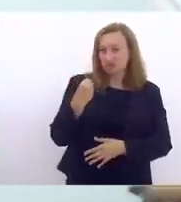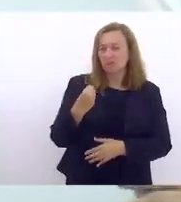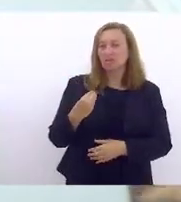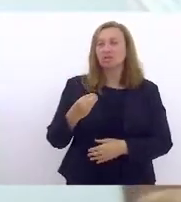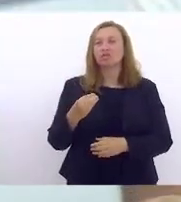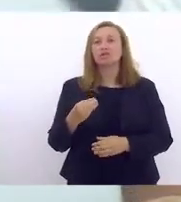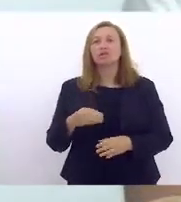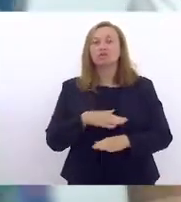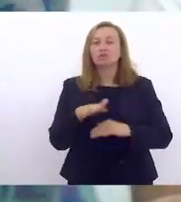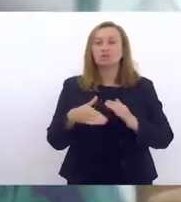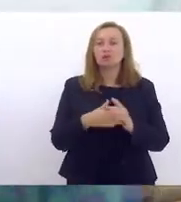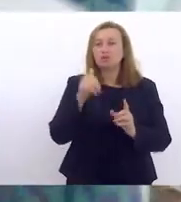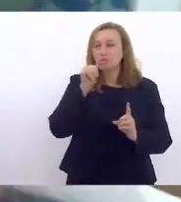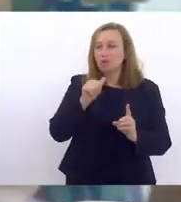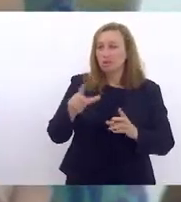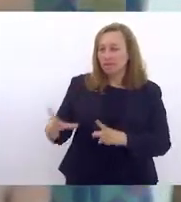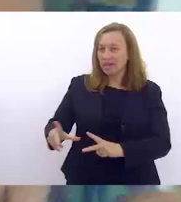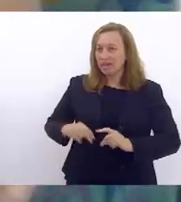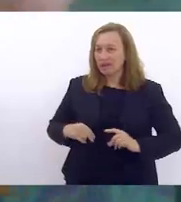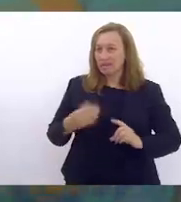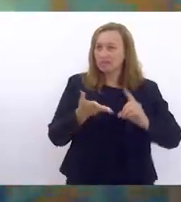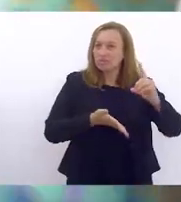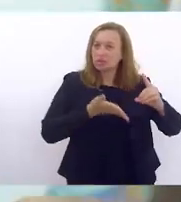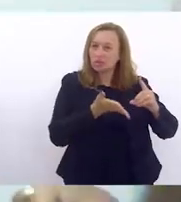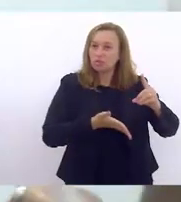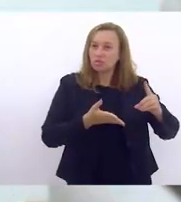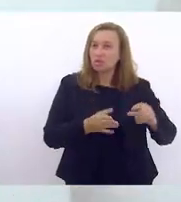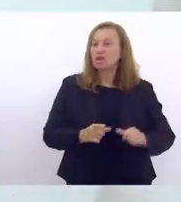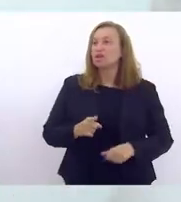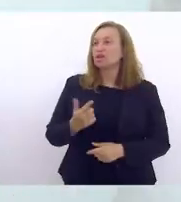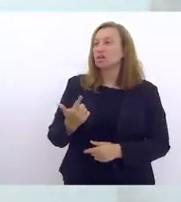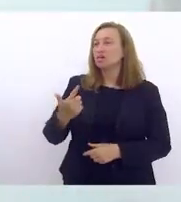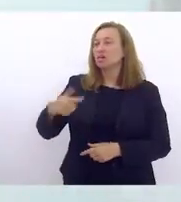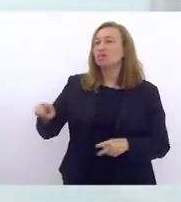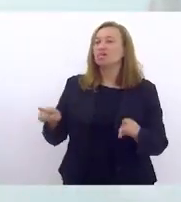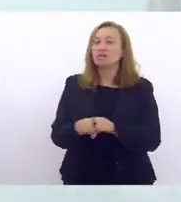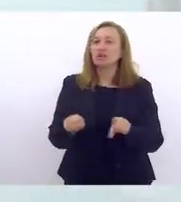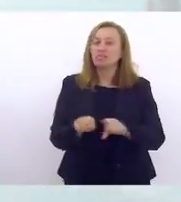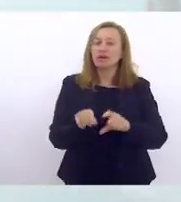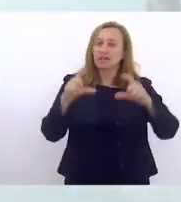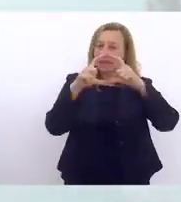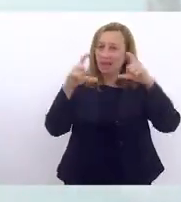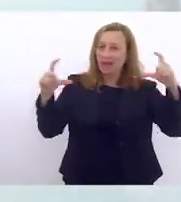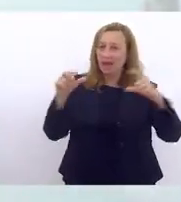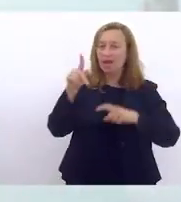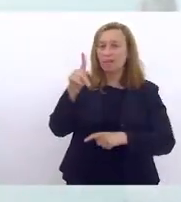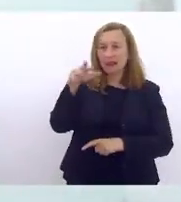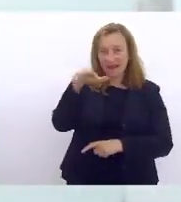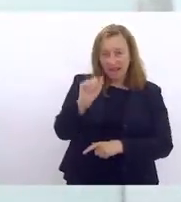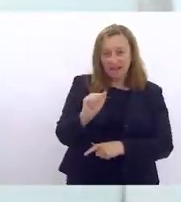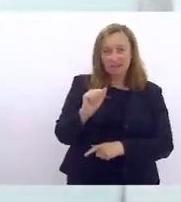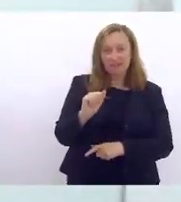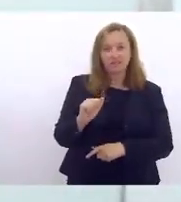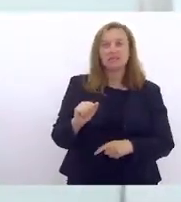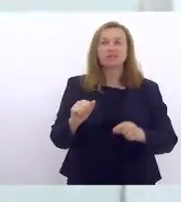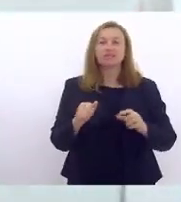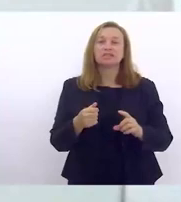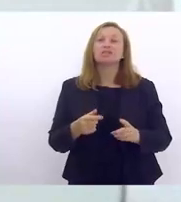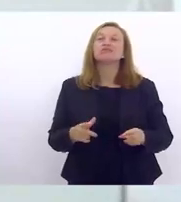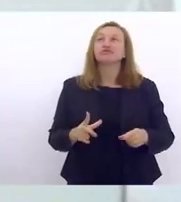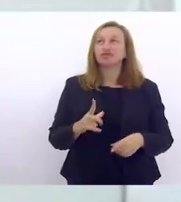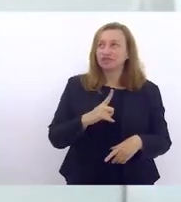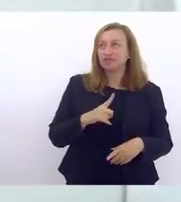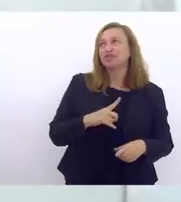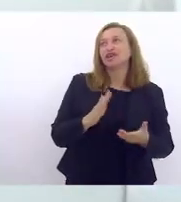Mulher Merece Uma Doula, esqueci também daquela que obriga a ter a plaquinha, a gente fez o cúmplice também, né? Botar a placa, porque às vezes tinha isso,